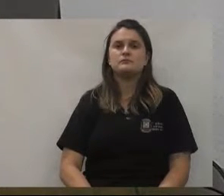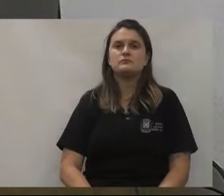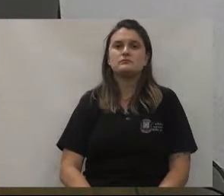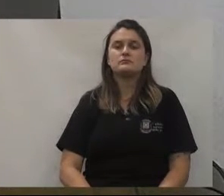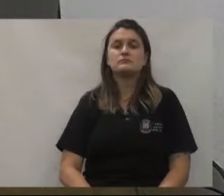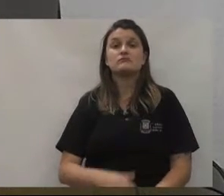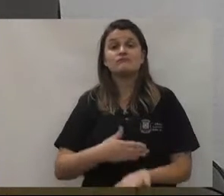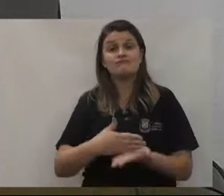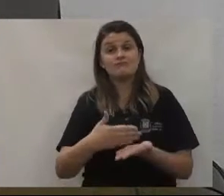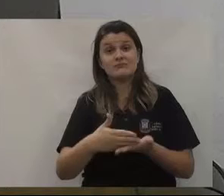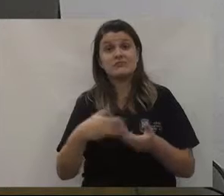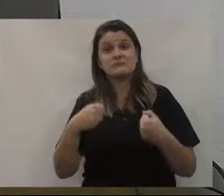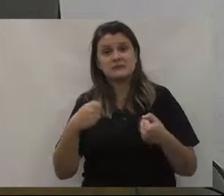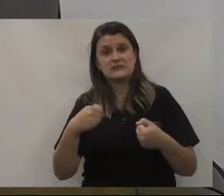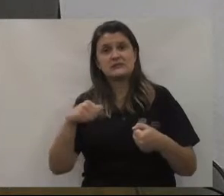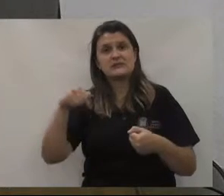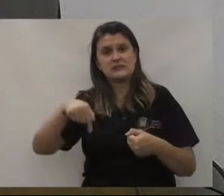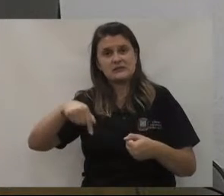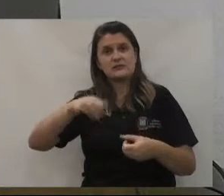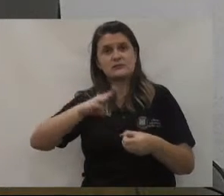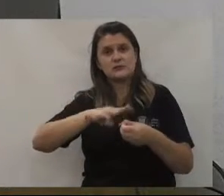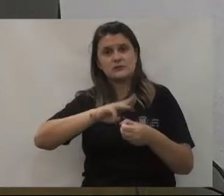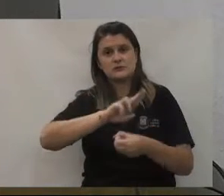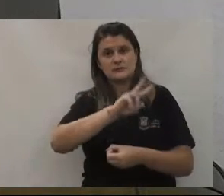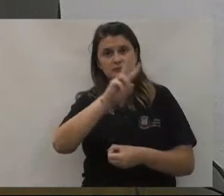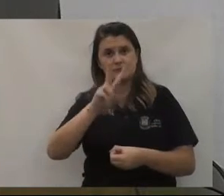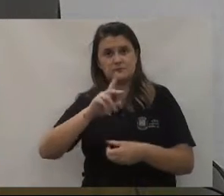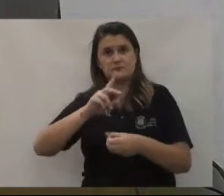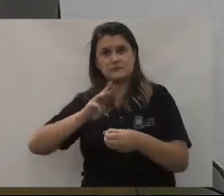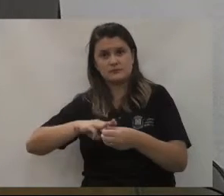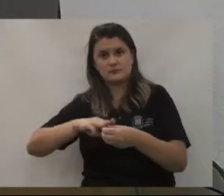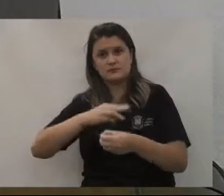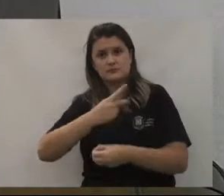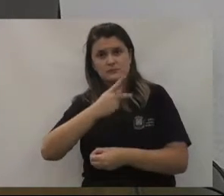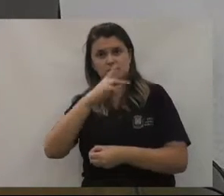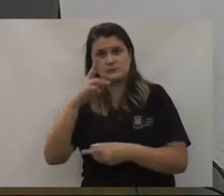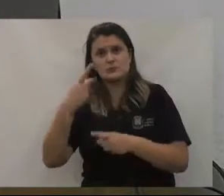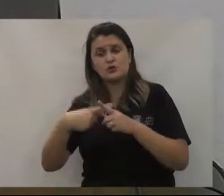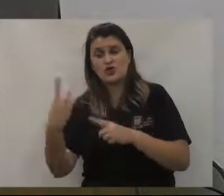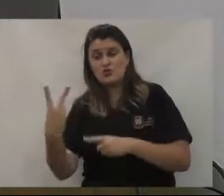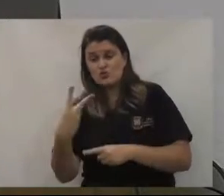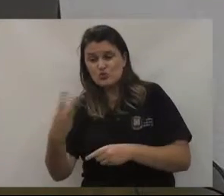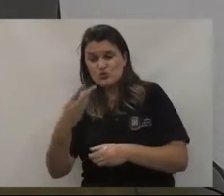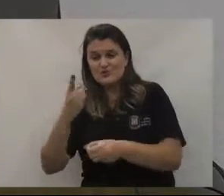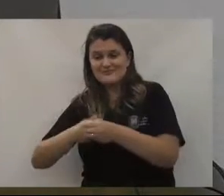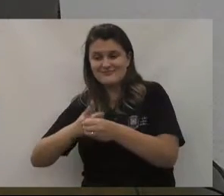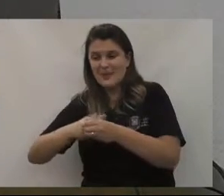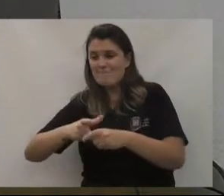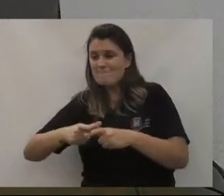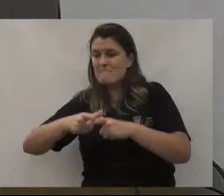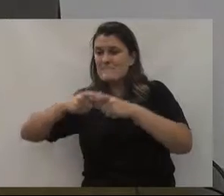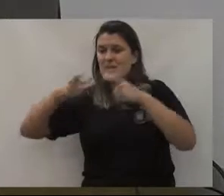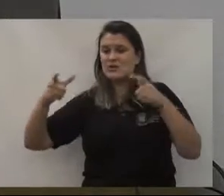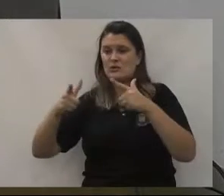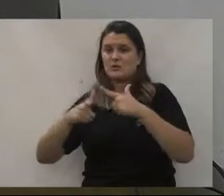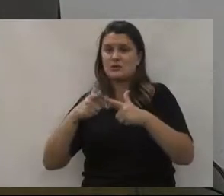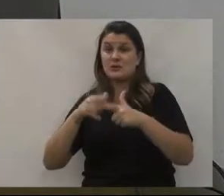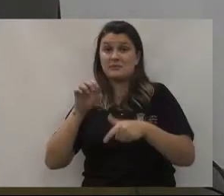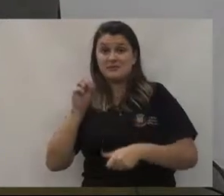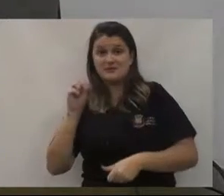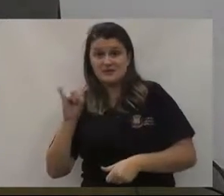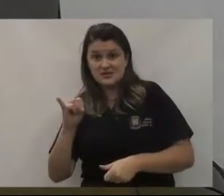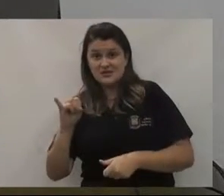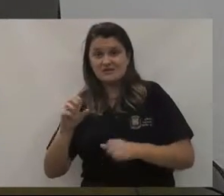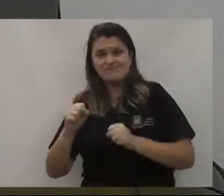A iniciativa deve partir de União da Vitória e de Porto União, que são os municípios mais atingidos. Eu acredito que uma iniciativa,